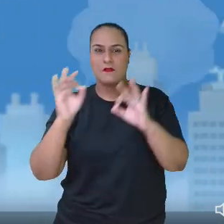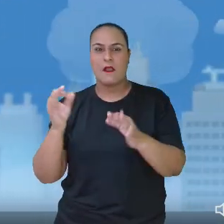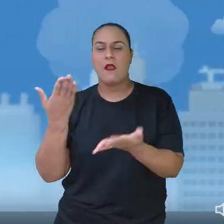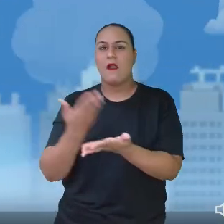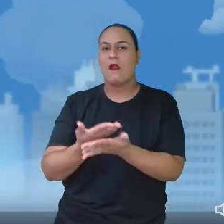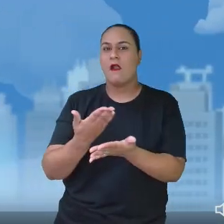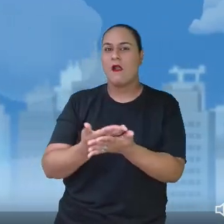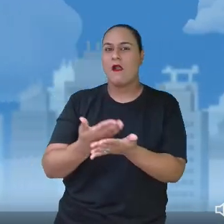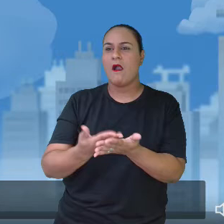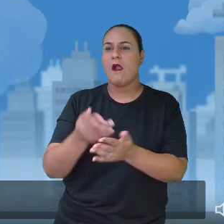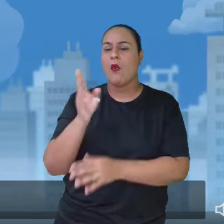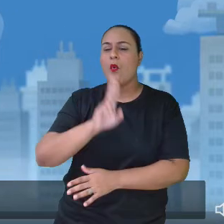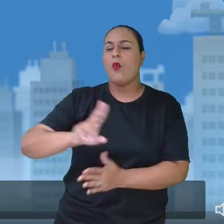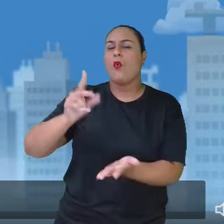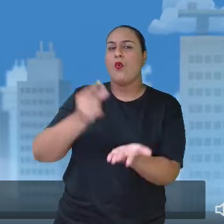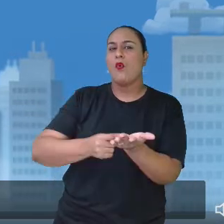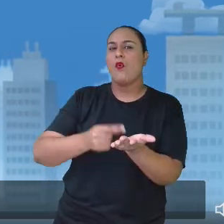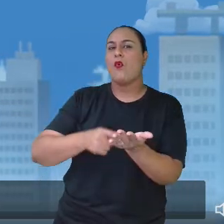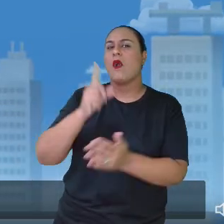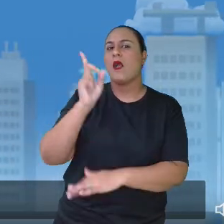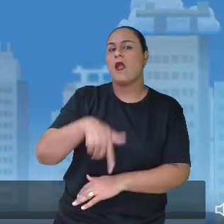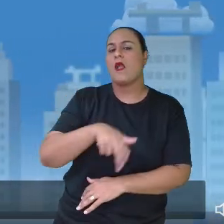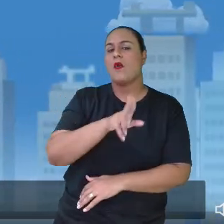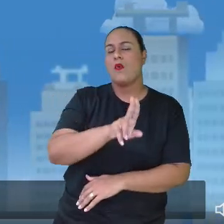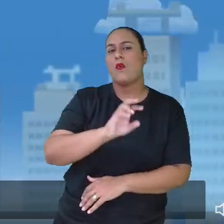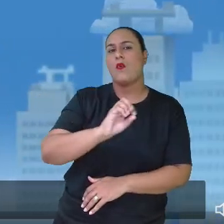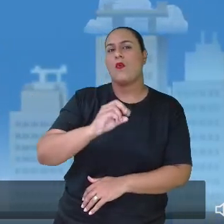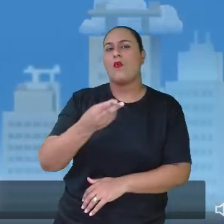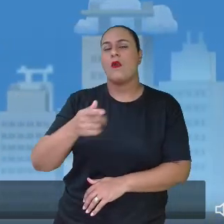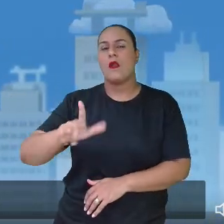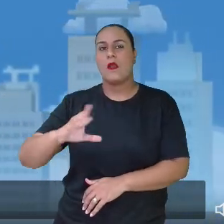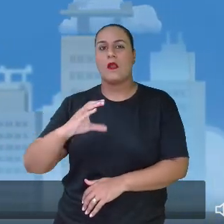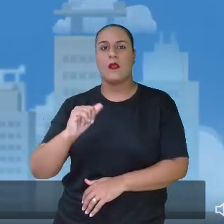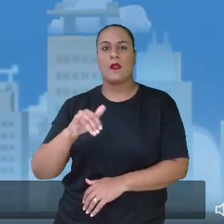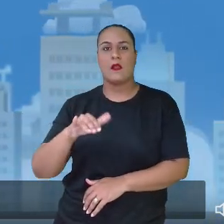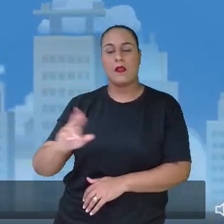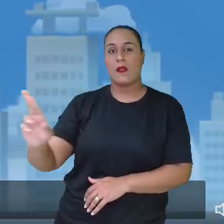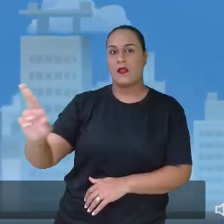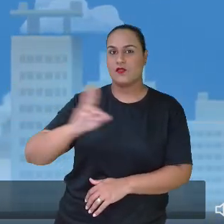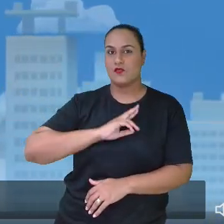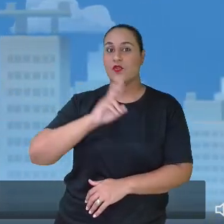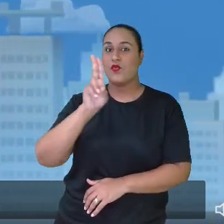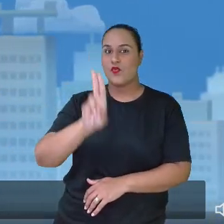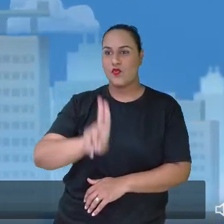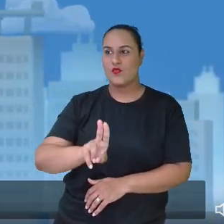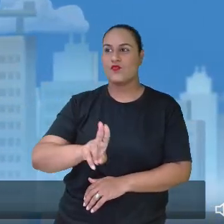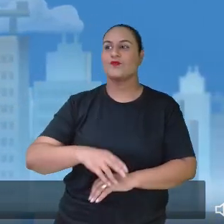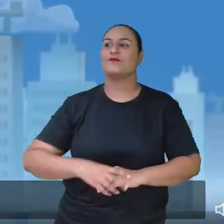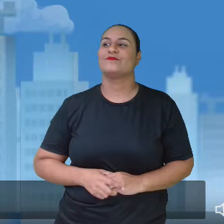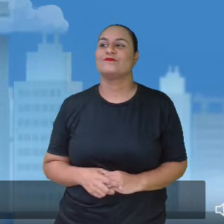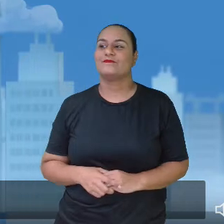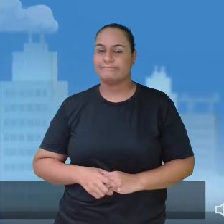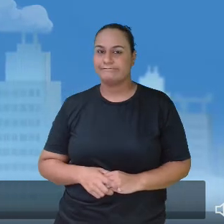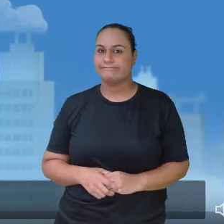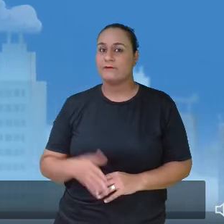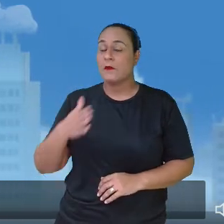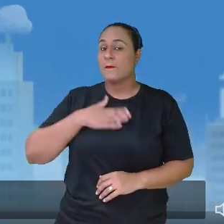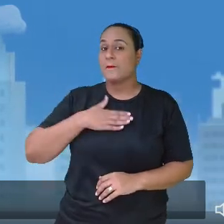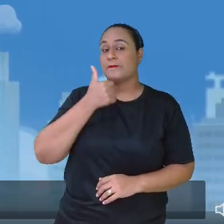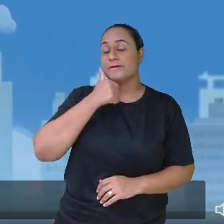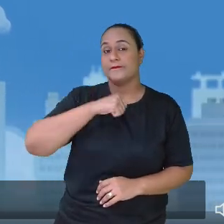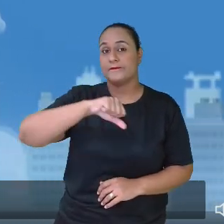aplicativo. Então, é com L ou com U? Caio colocou U. E aí acertou também, né? Minha